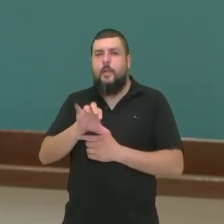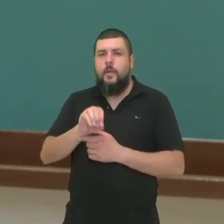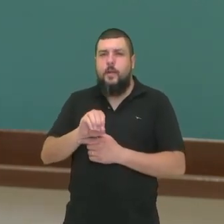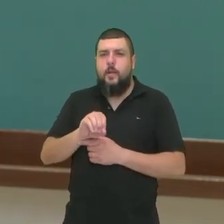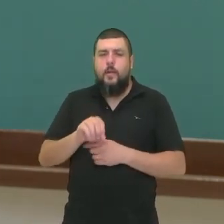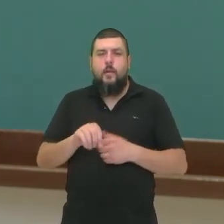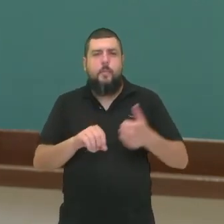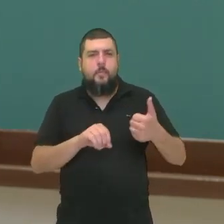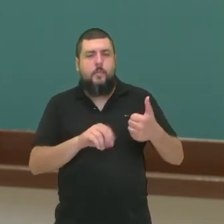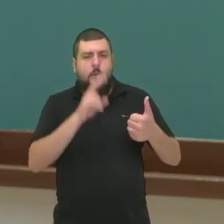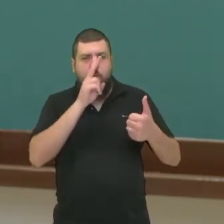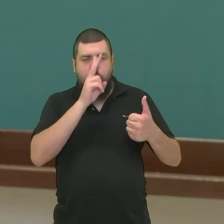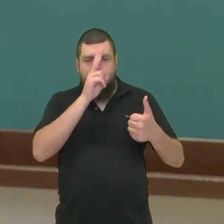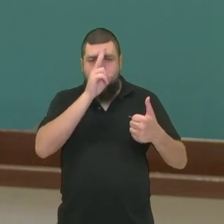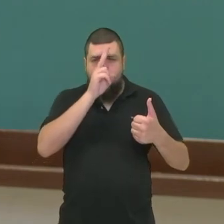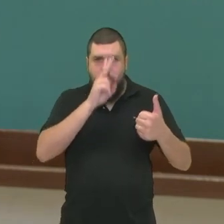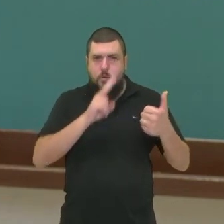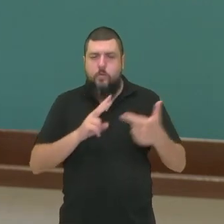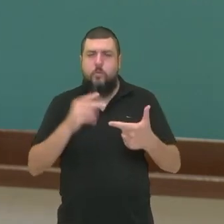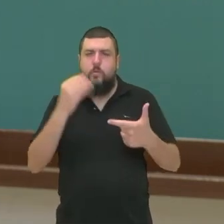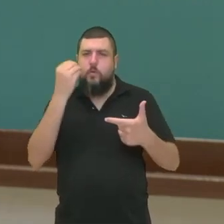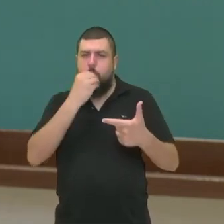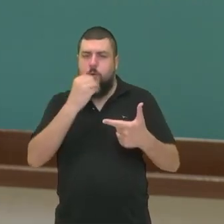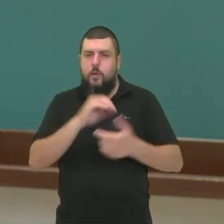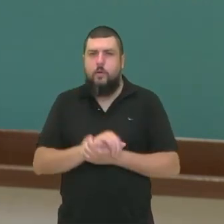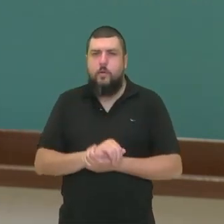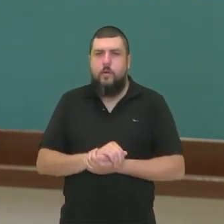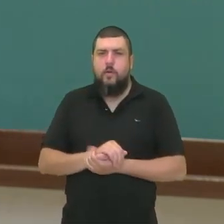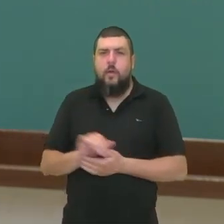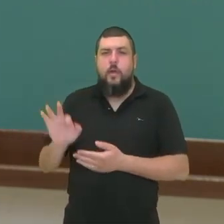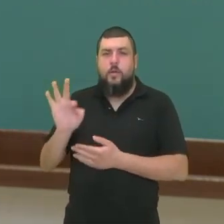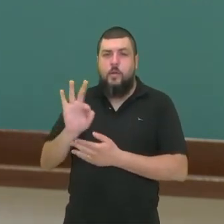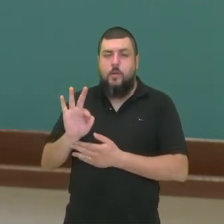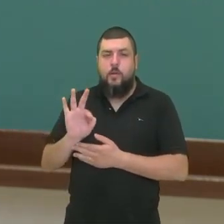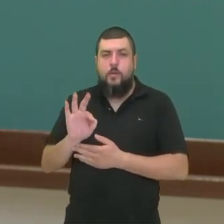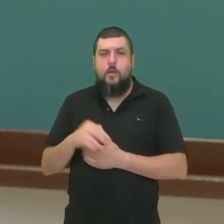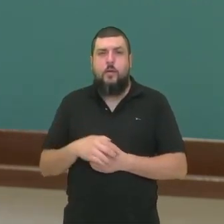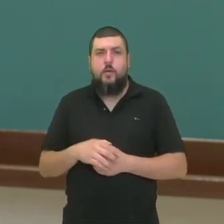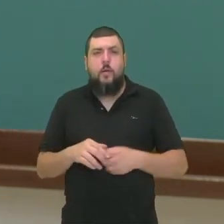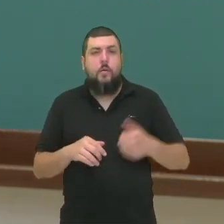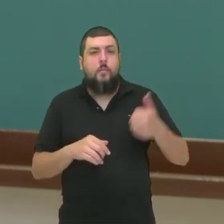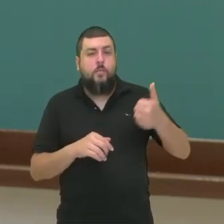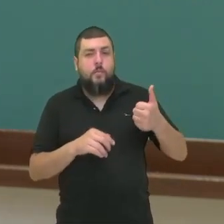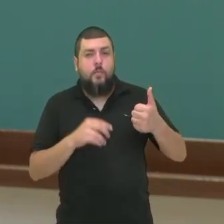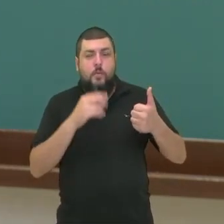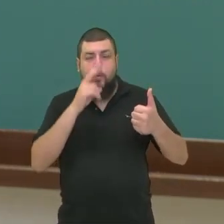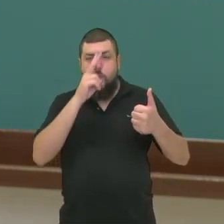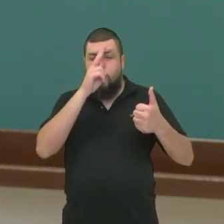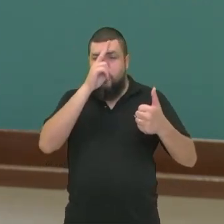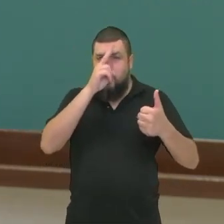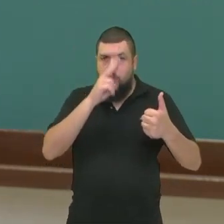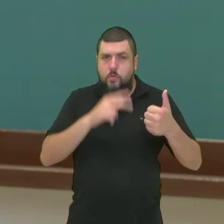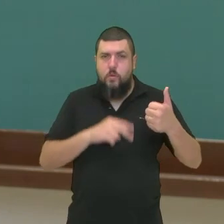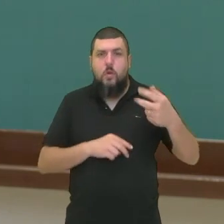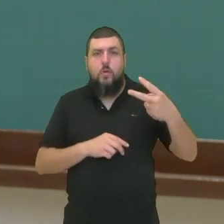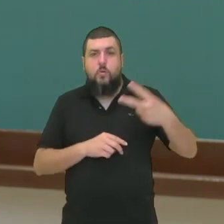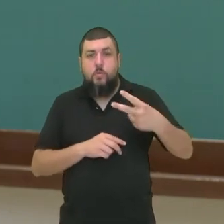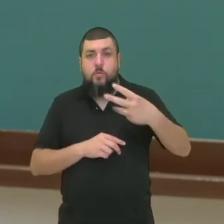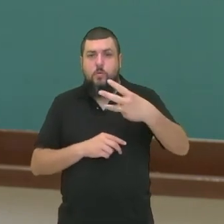ser fraco, né? O ternário, né, então vai ter aqui 3 tempos, então, 1, né, forte, os